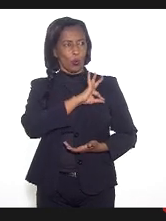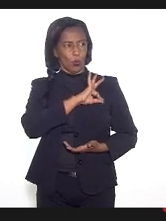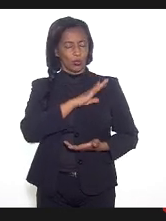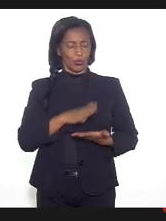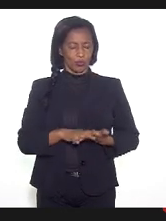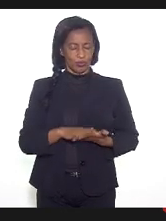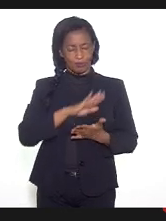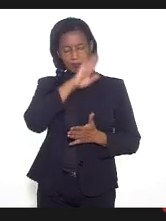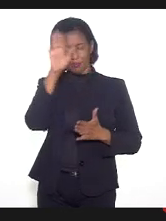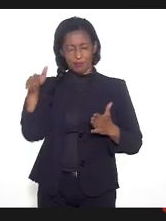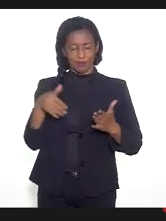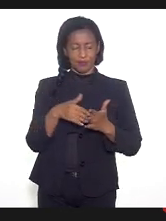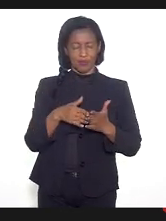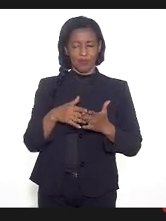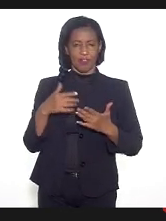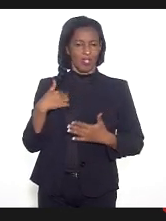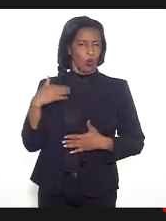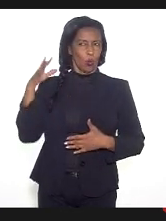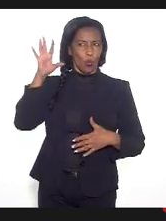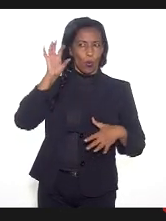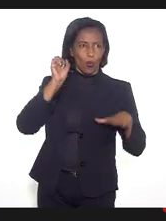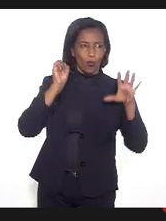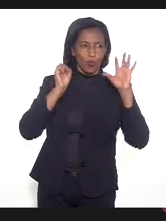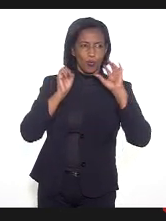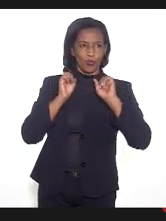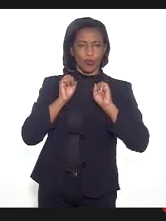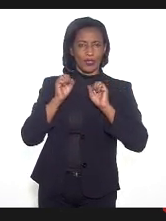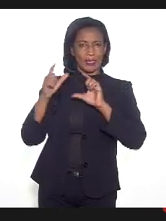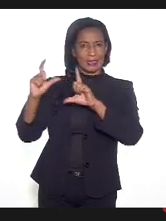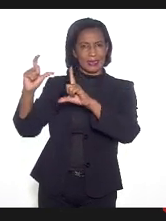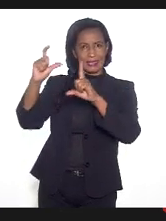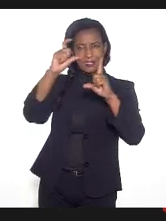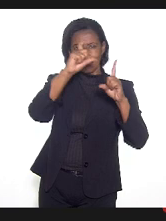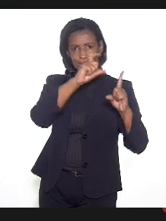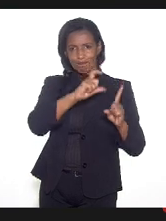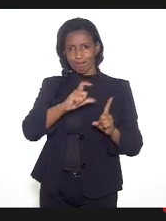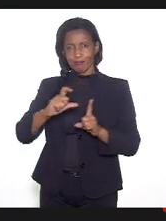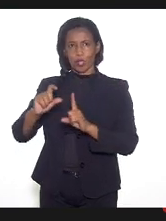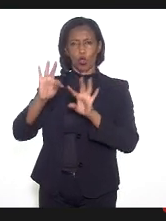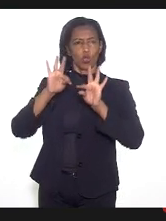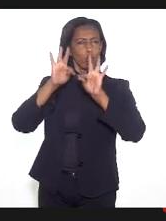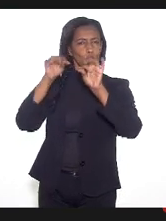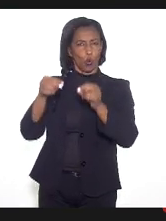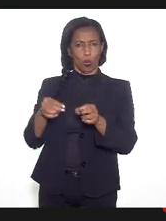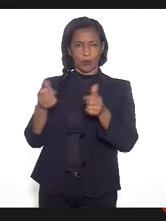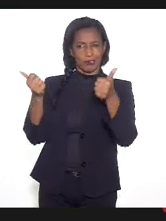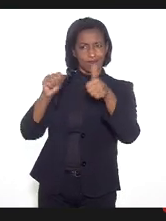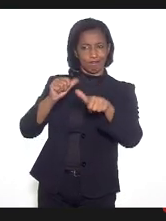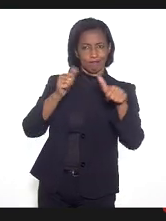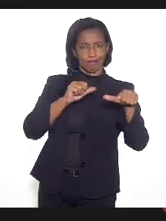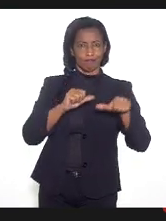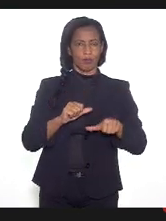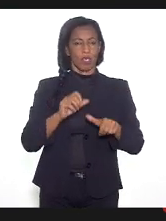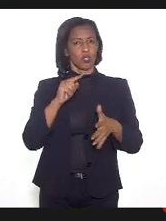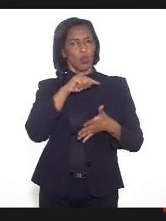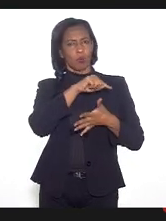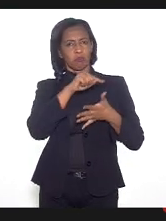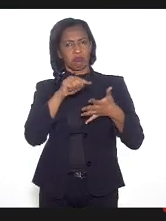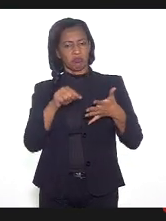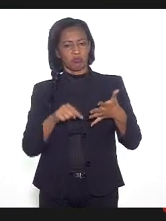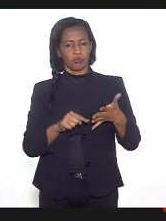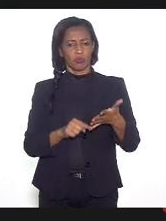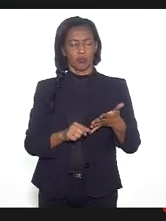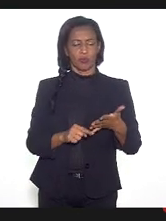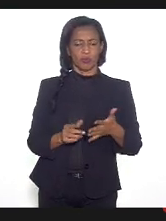momento. Escutei aqui de forma bem coerente todas as observações e queria ponderar apenas algumas coisas,